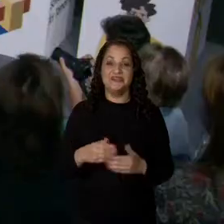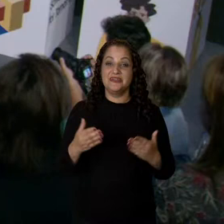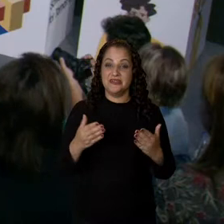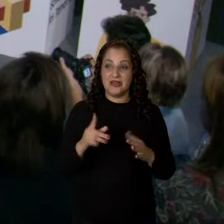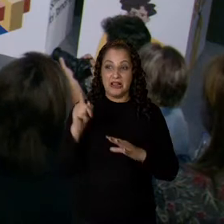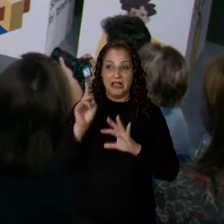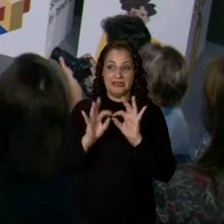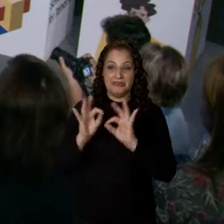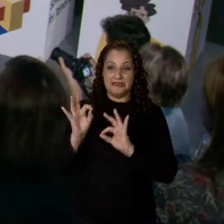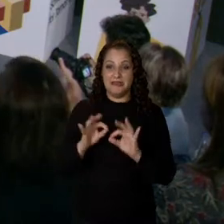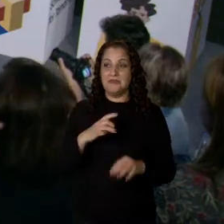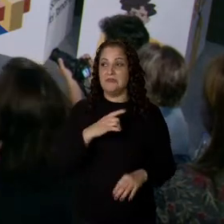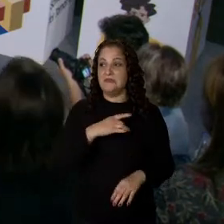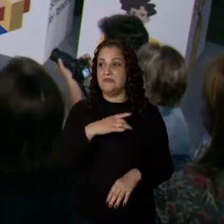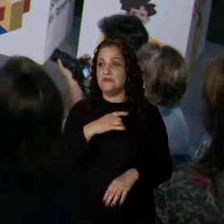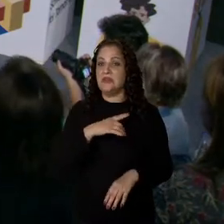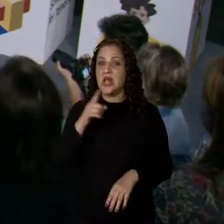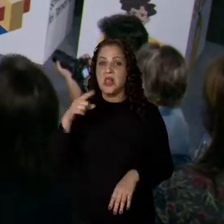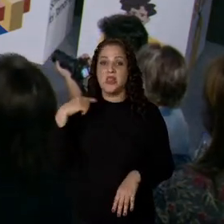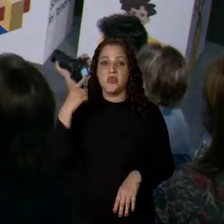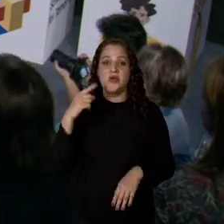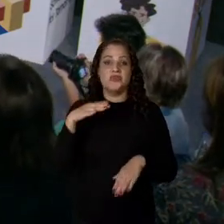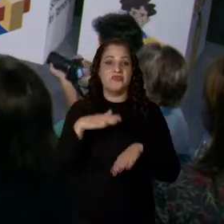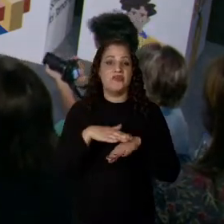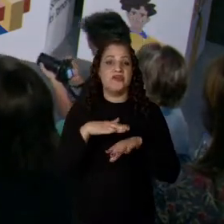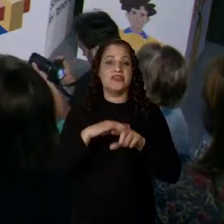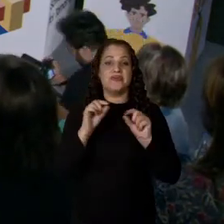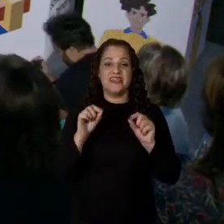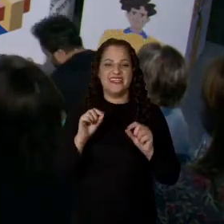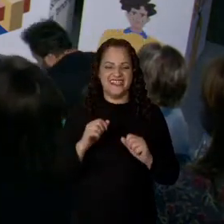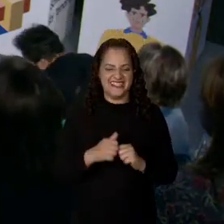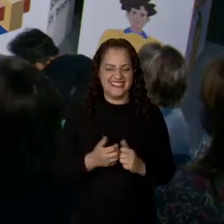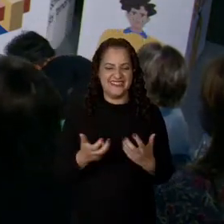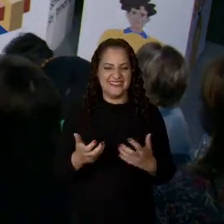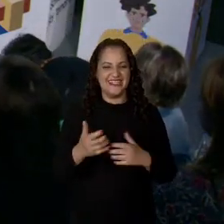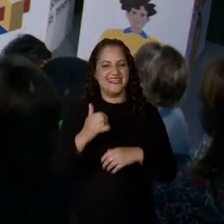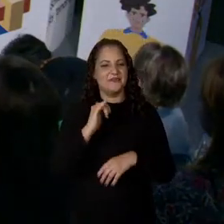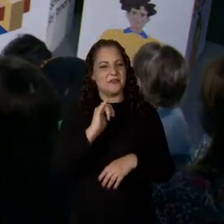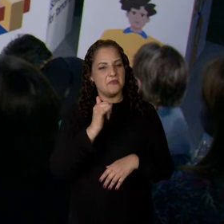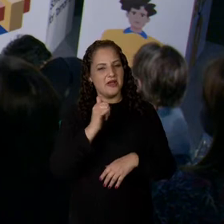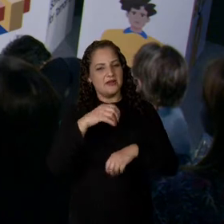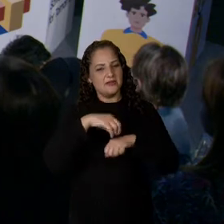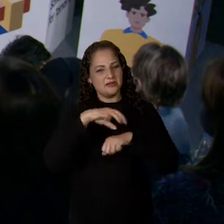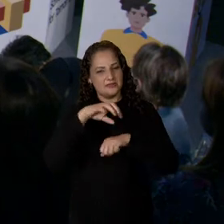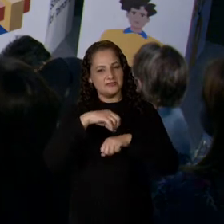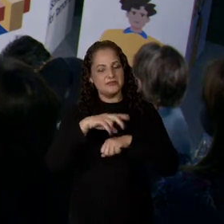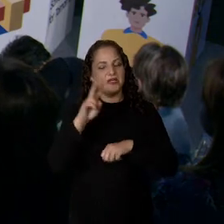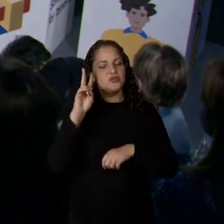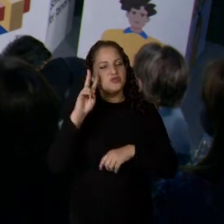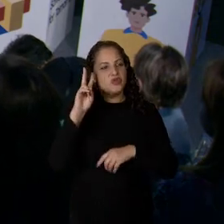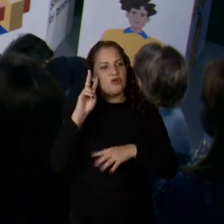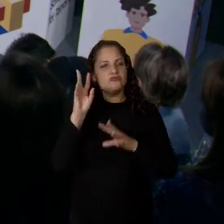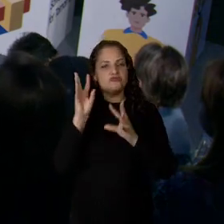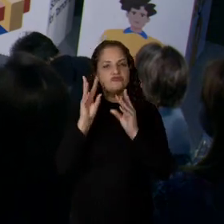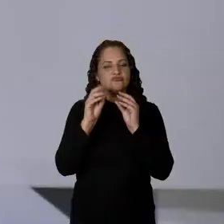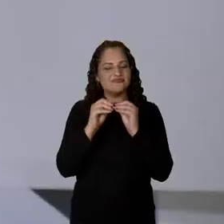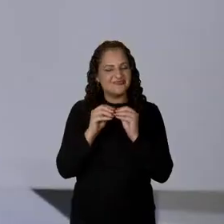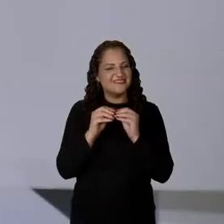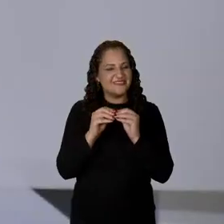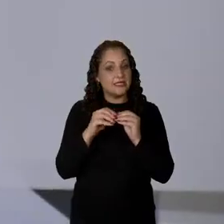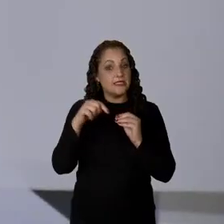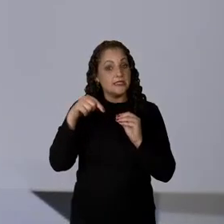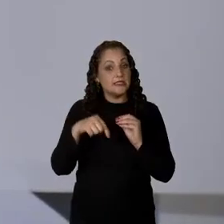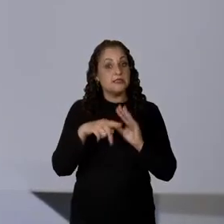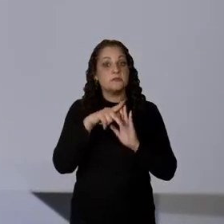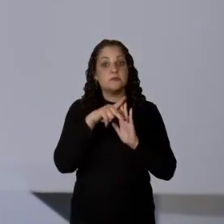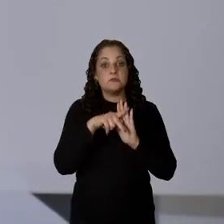morrendo de medo, né? O que esse louco vai fazer lá na frente? Gente, eu queria contar um pouquinho a história do Soul for Tomorrow, a história desse